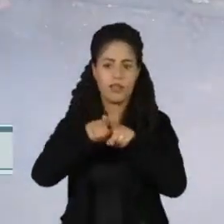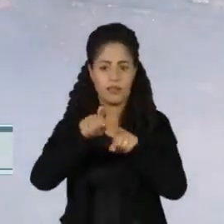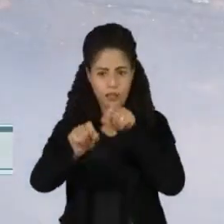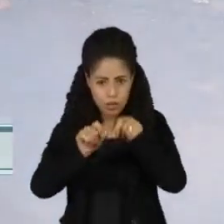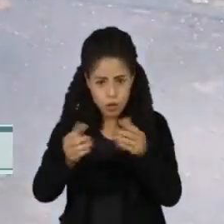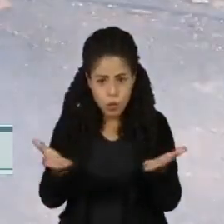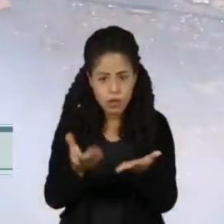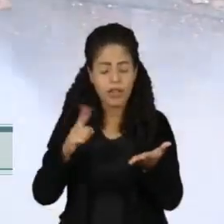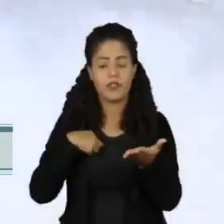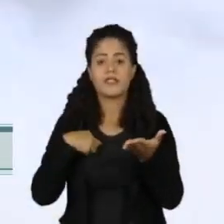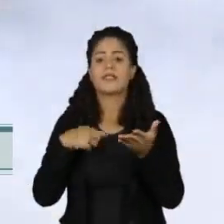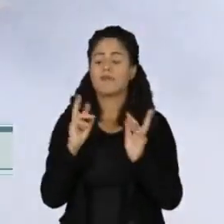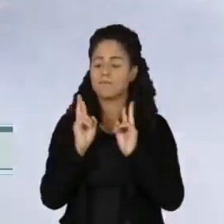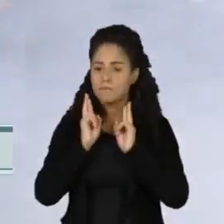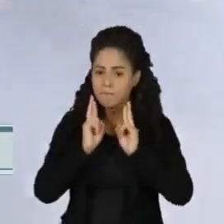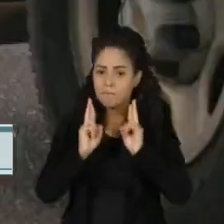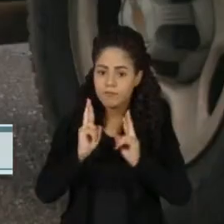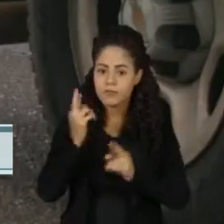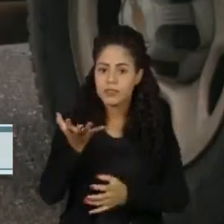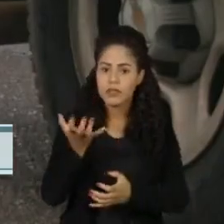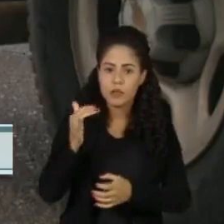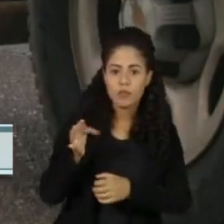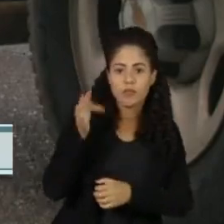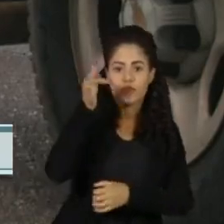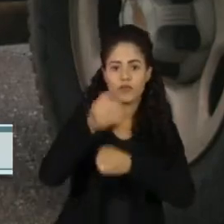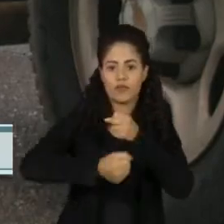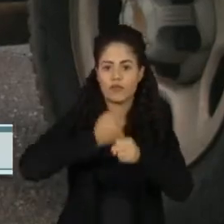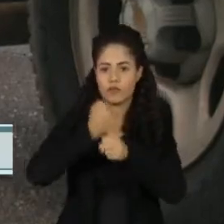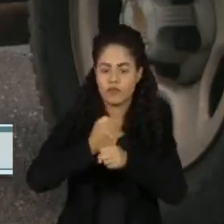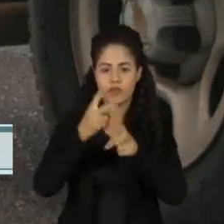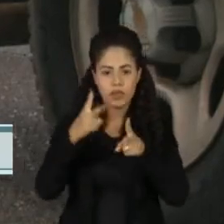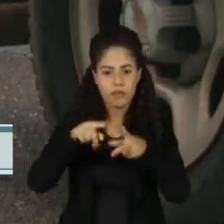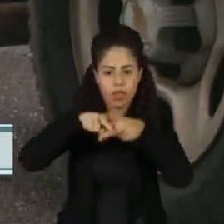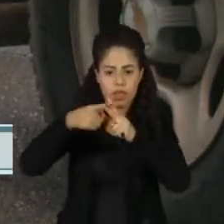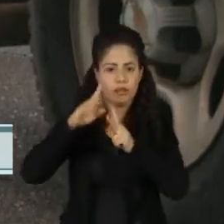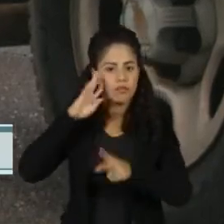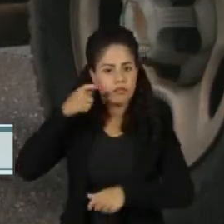torce para que o CONTRAN resolva isso de maneira bem célere, né?